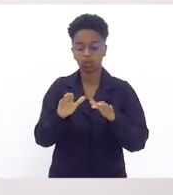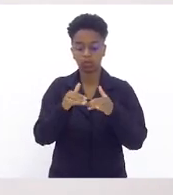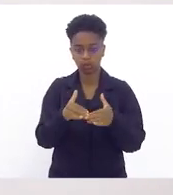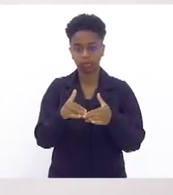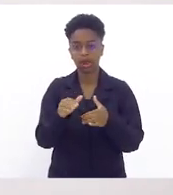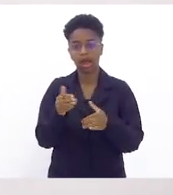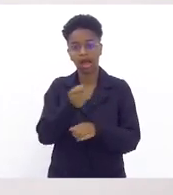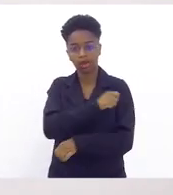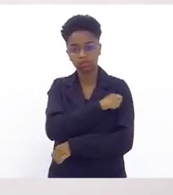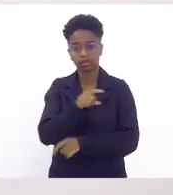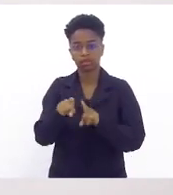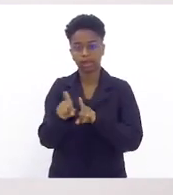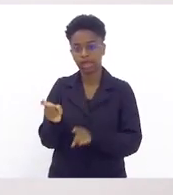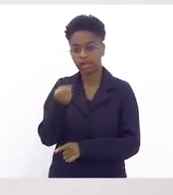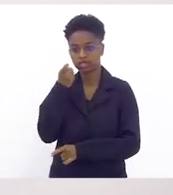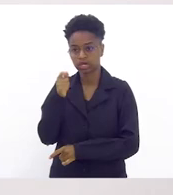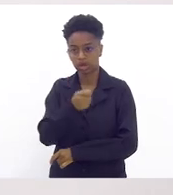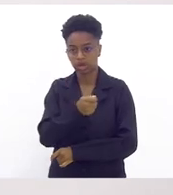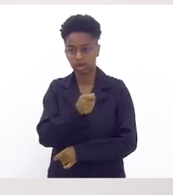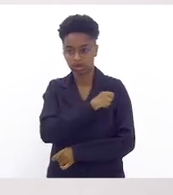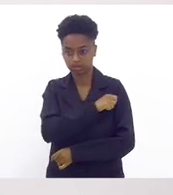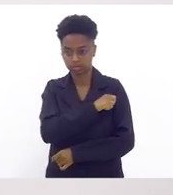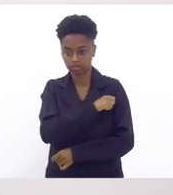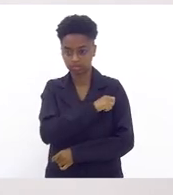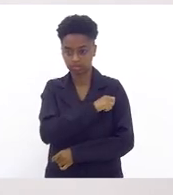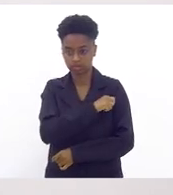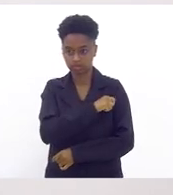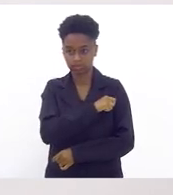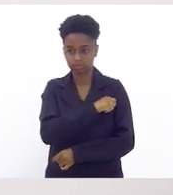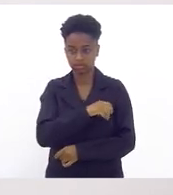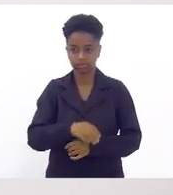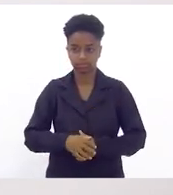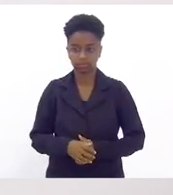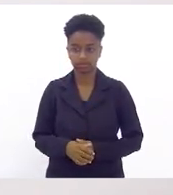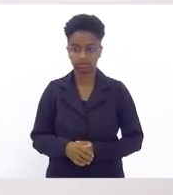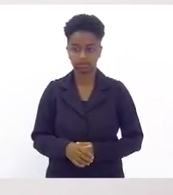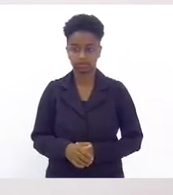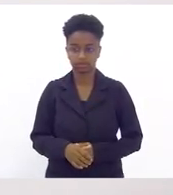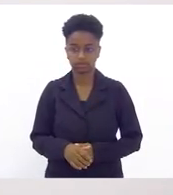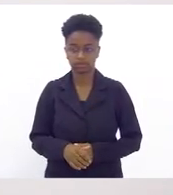cobram a situação atual da rede aos cartório